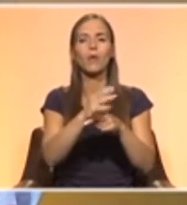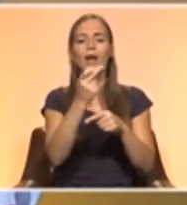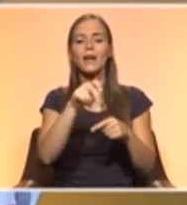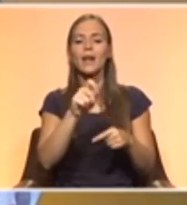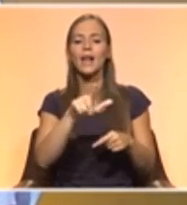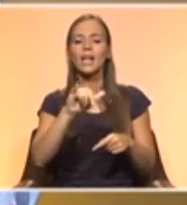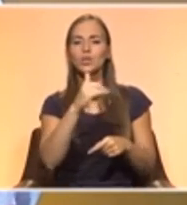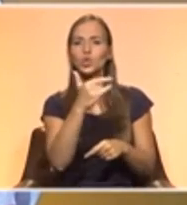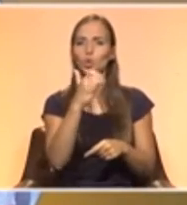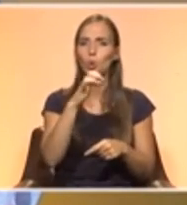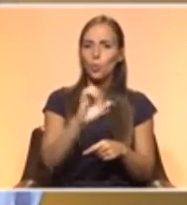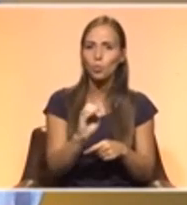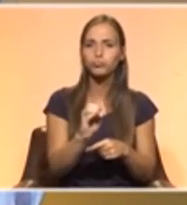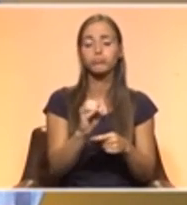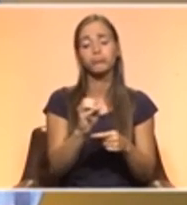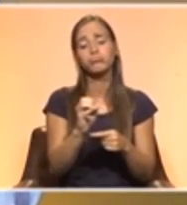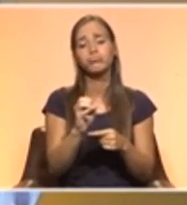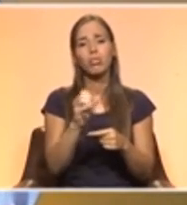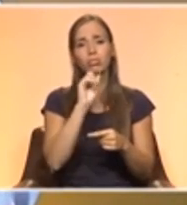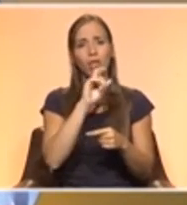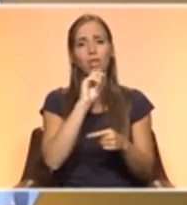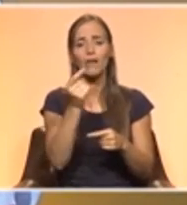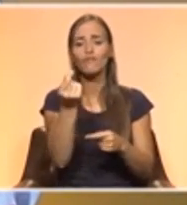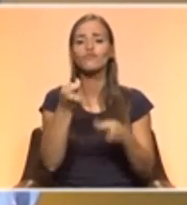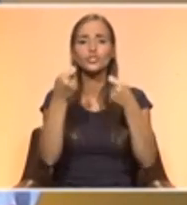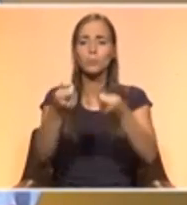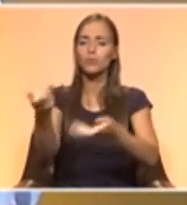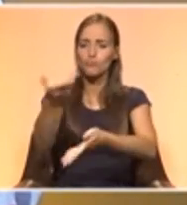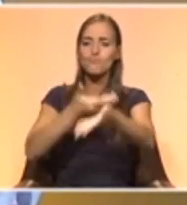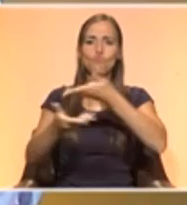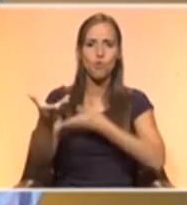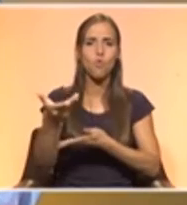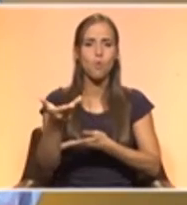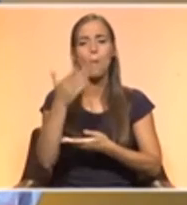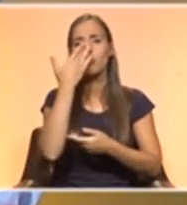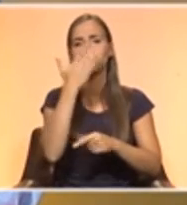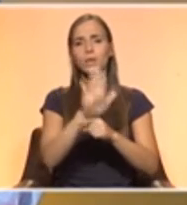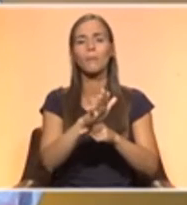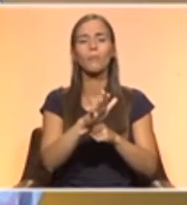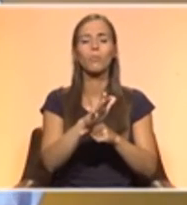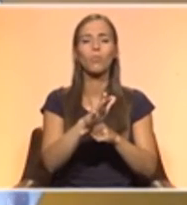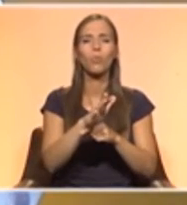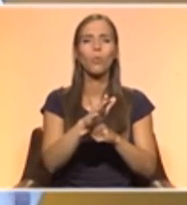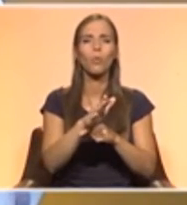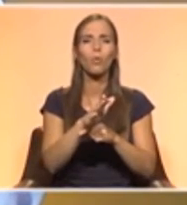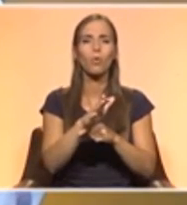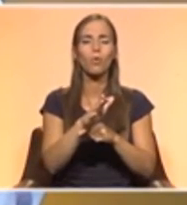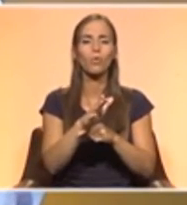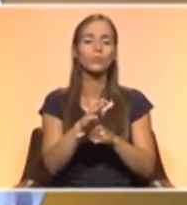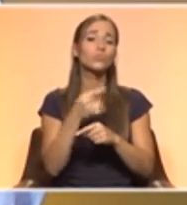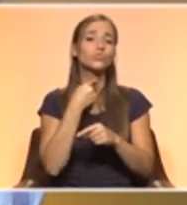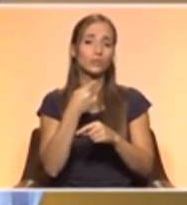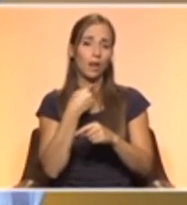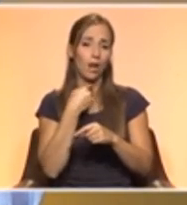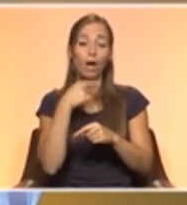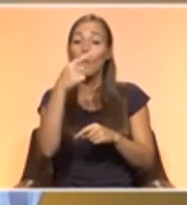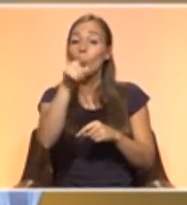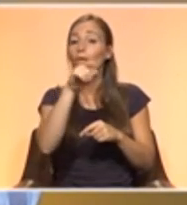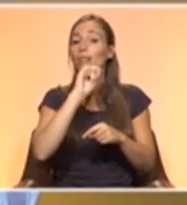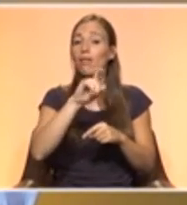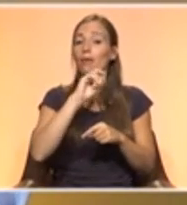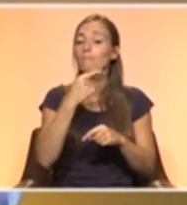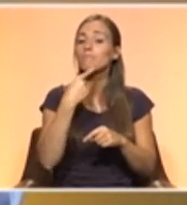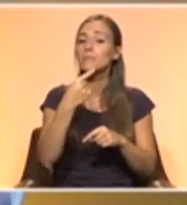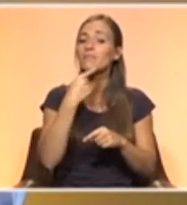perceção do retorno do investimento e é curioso que o digital o marketing digital ou o canal digital é o único que nós conseguimos medir o retorno do